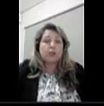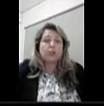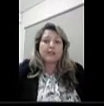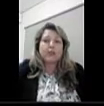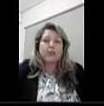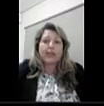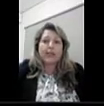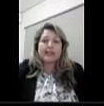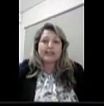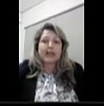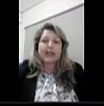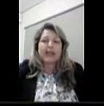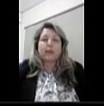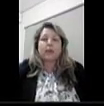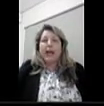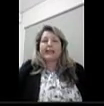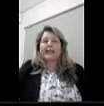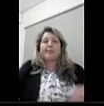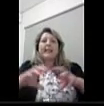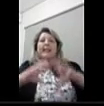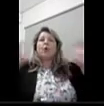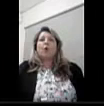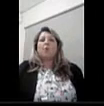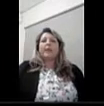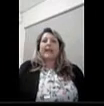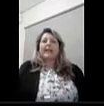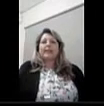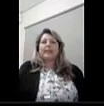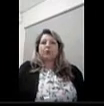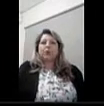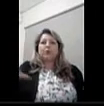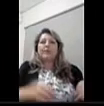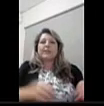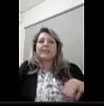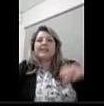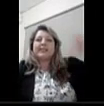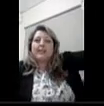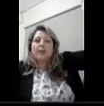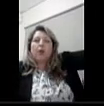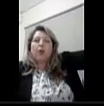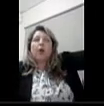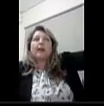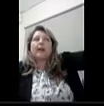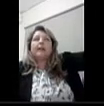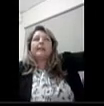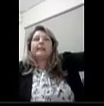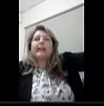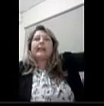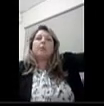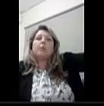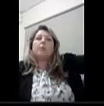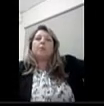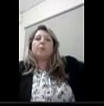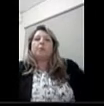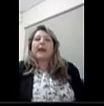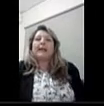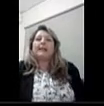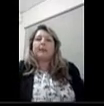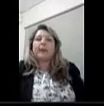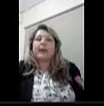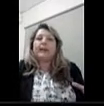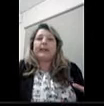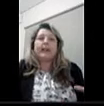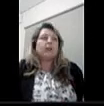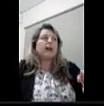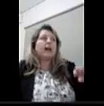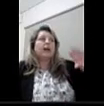lógicas e coerentes, claro, até para que ele compreenda o todo. Às vezes, você coloca, né? um baita